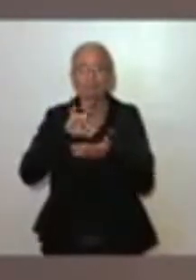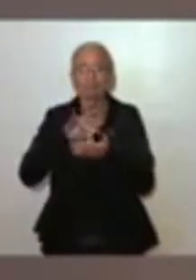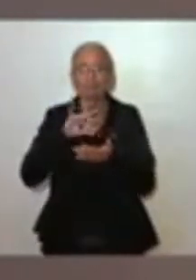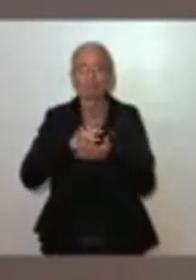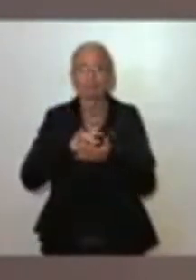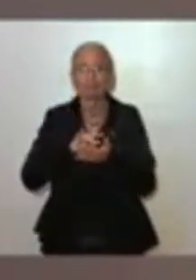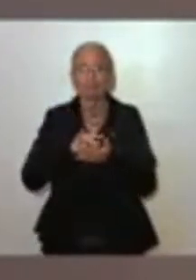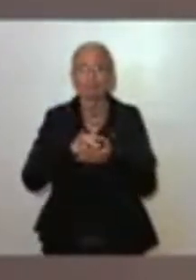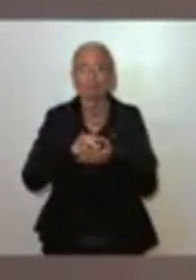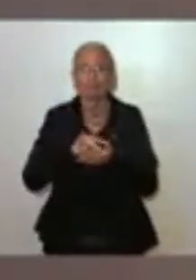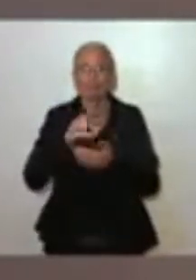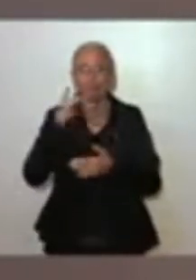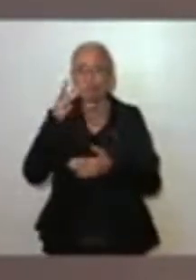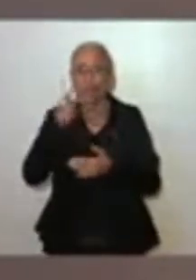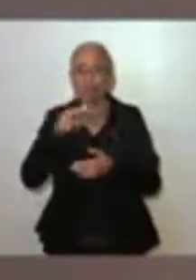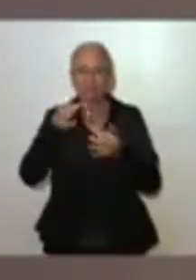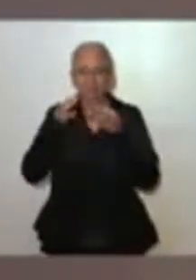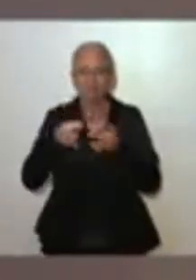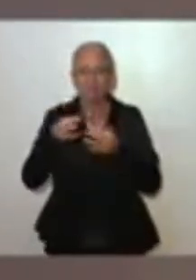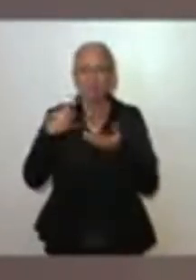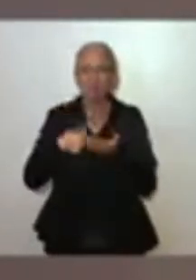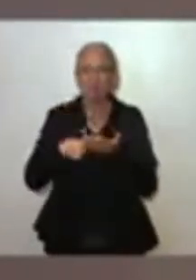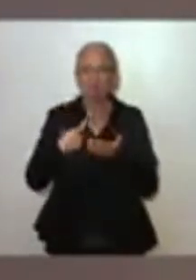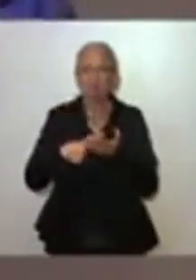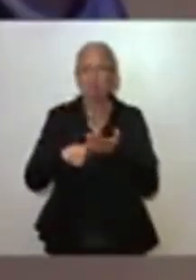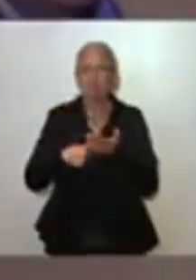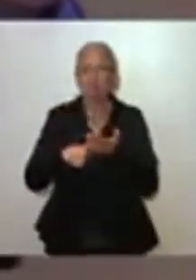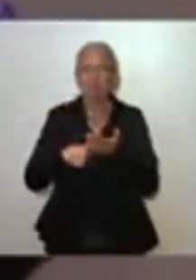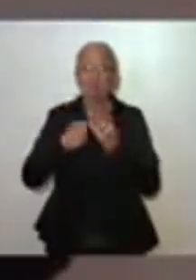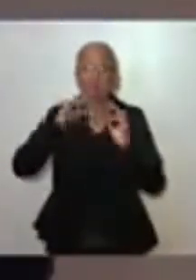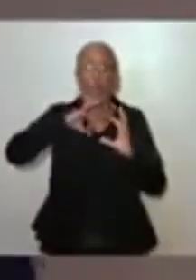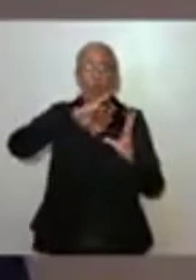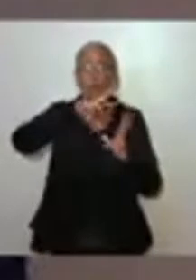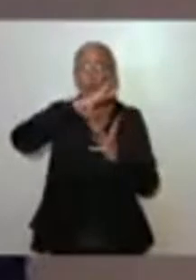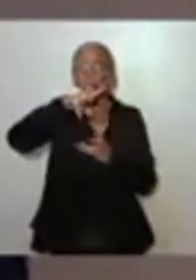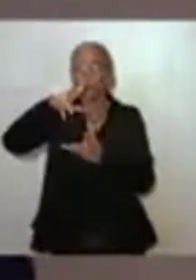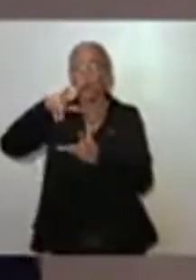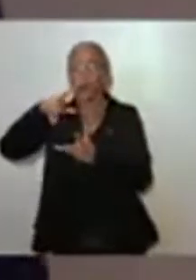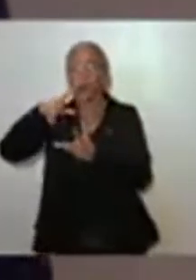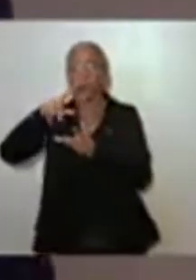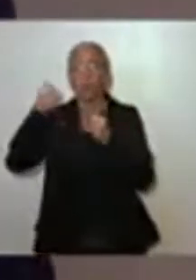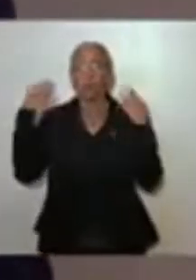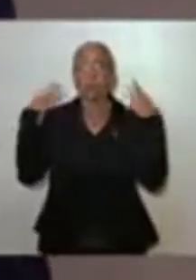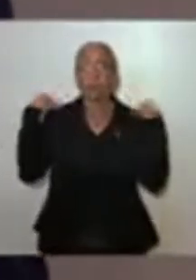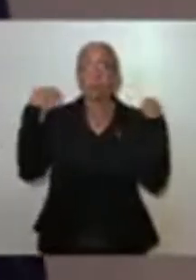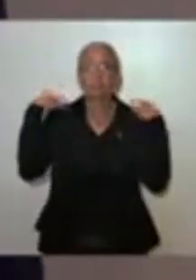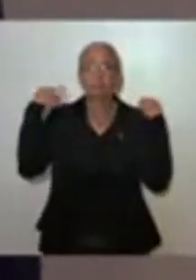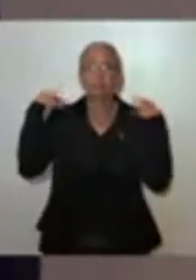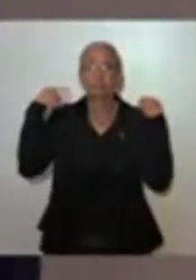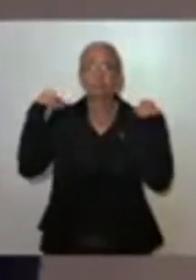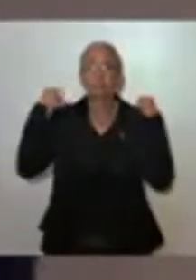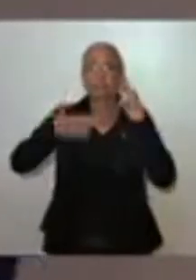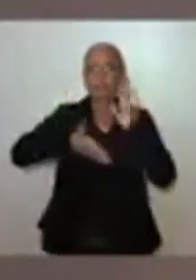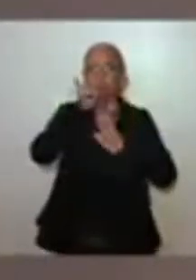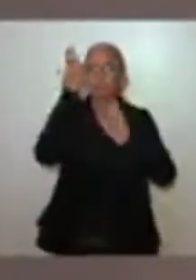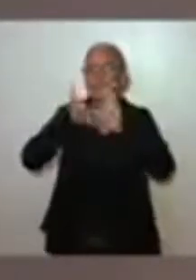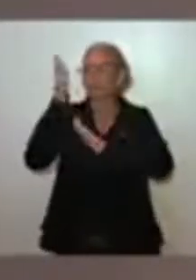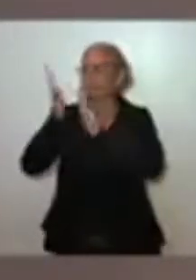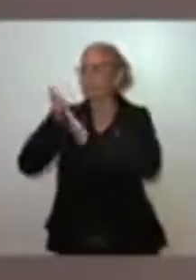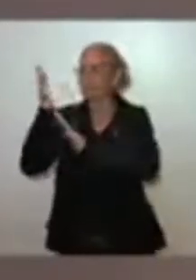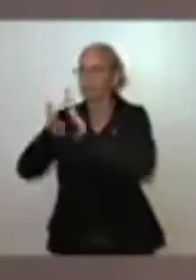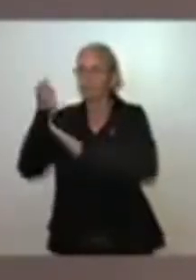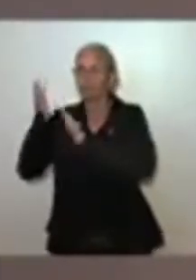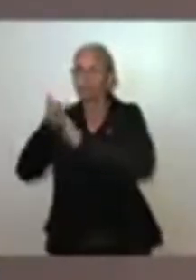vocês muito Sinceramente eu viajo pelo mundo eu já falei nos lugares mais diversos que vocês possam imaginar da